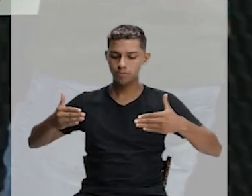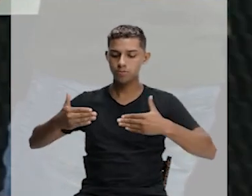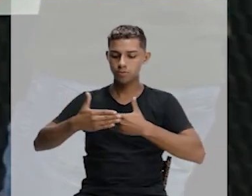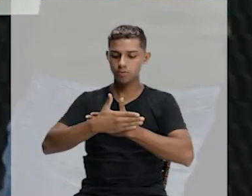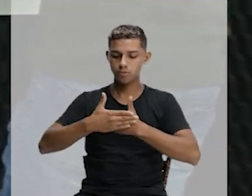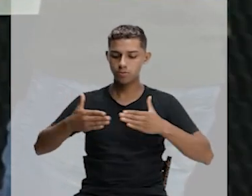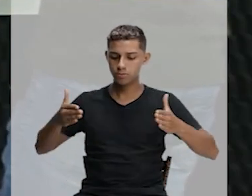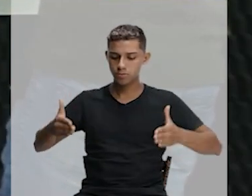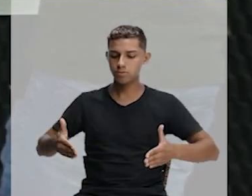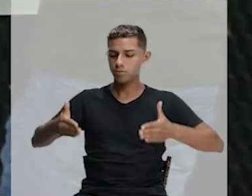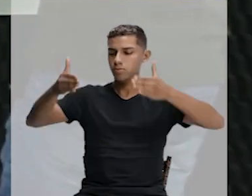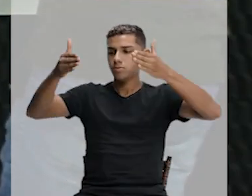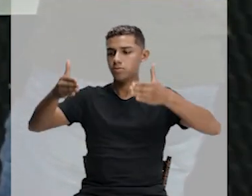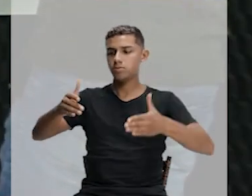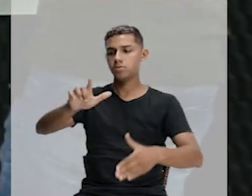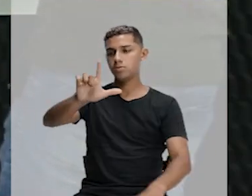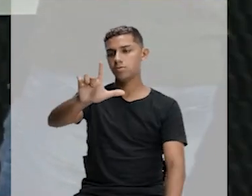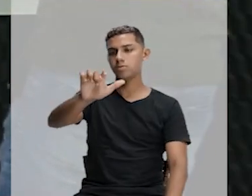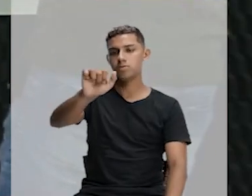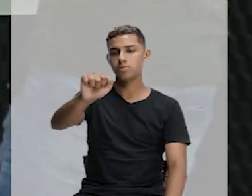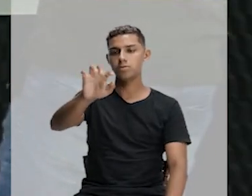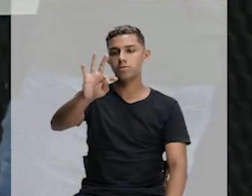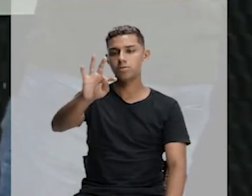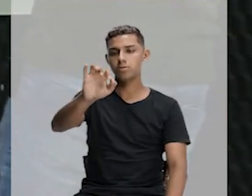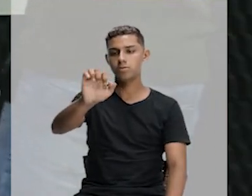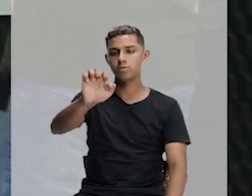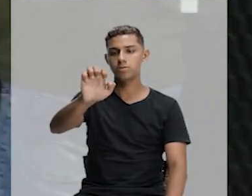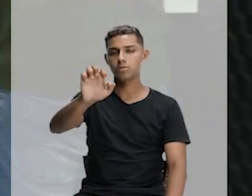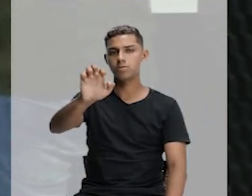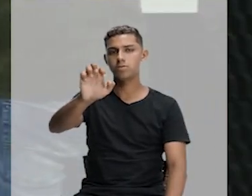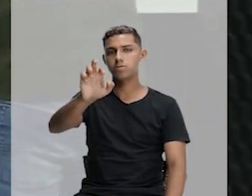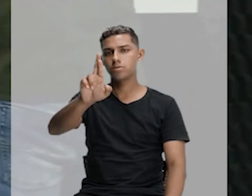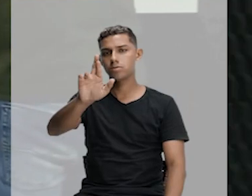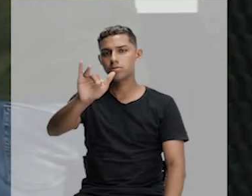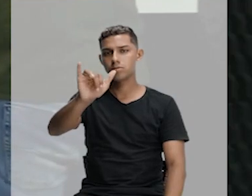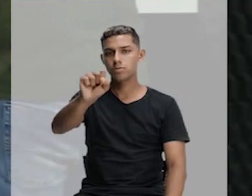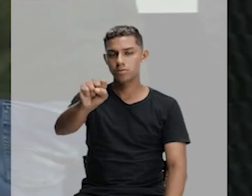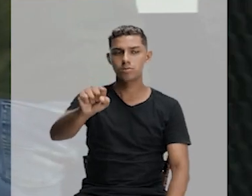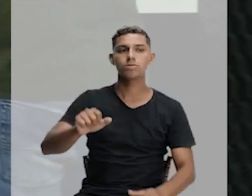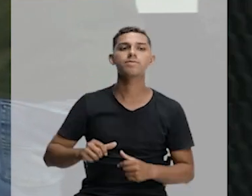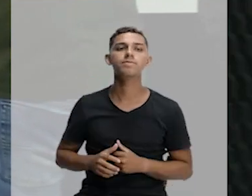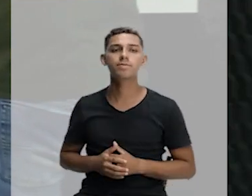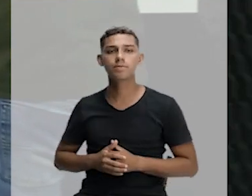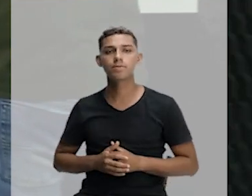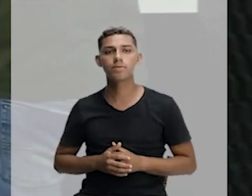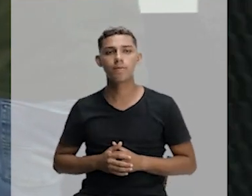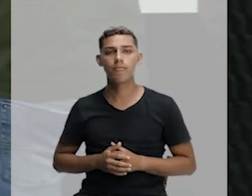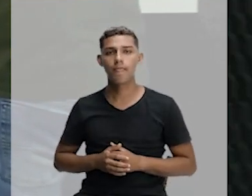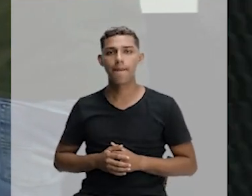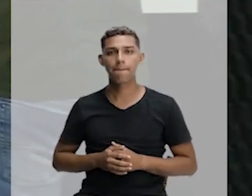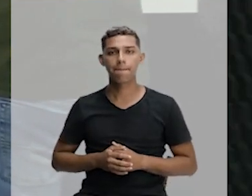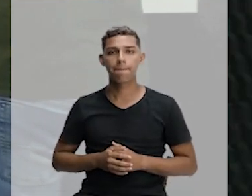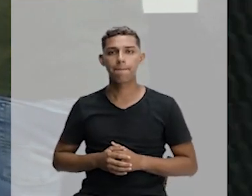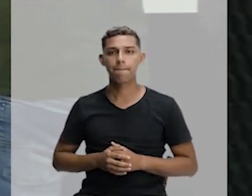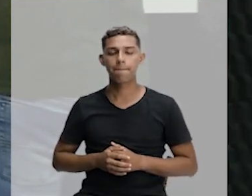a área das faces laterais. Das faces